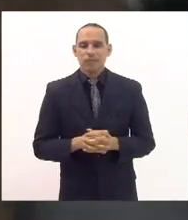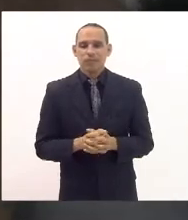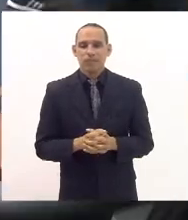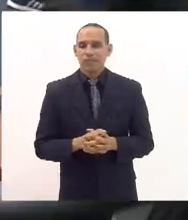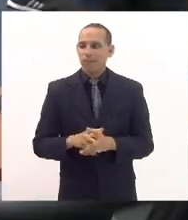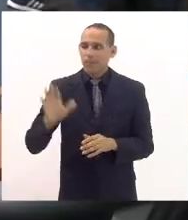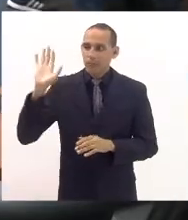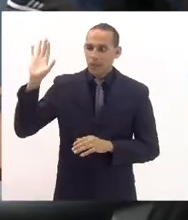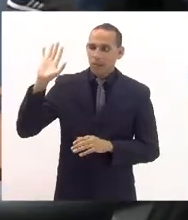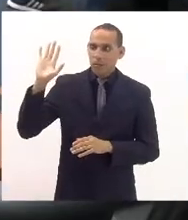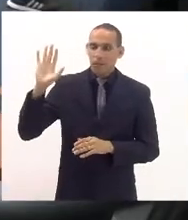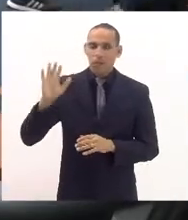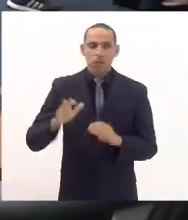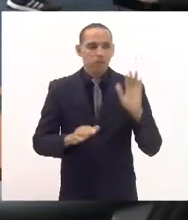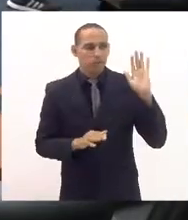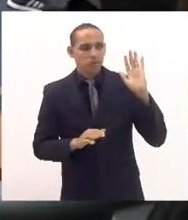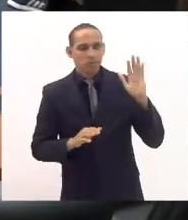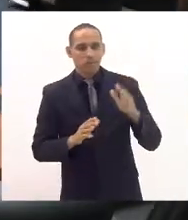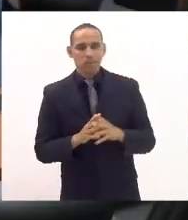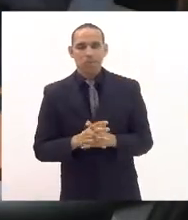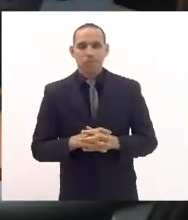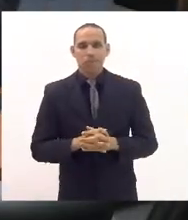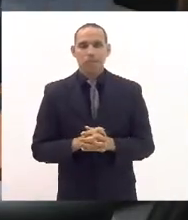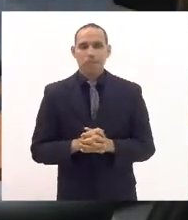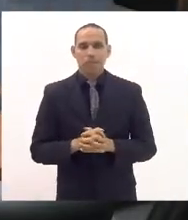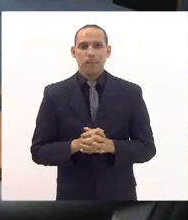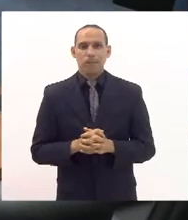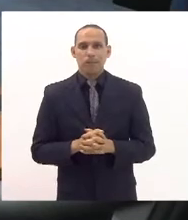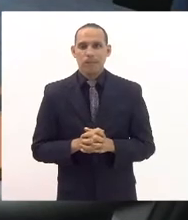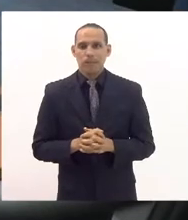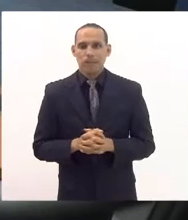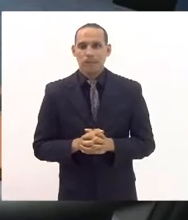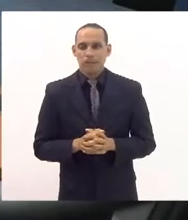constante por favor E aí